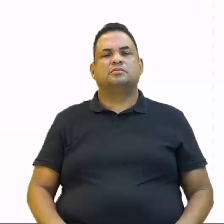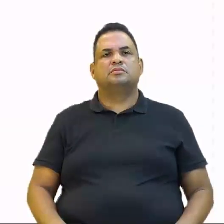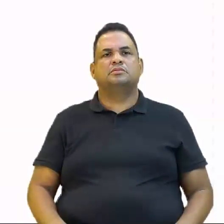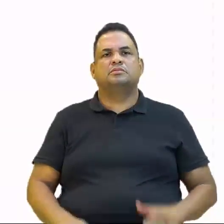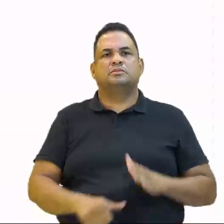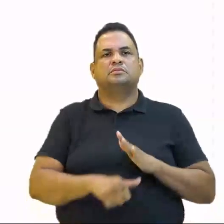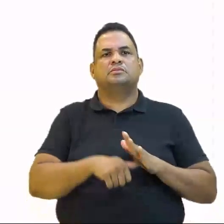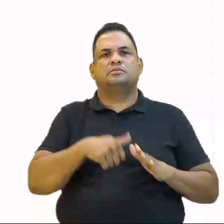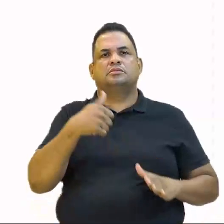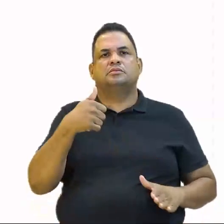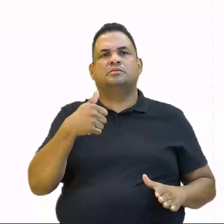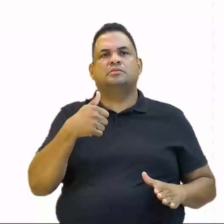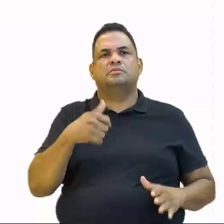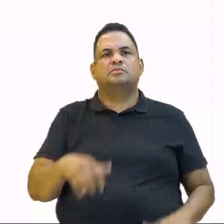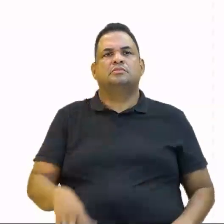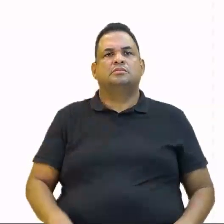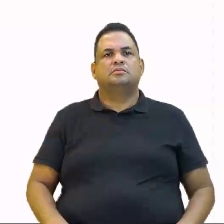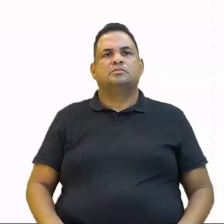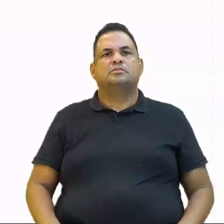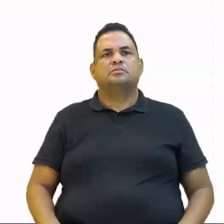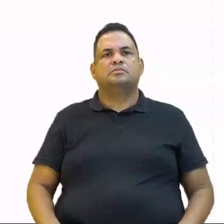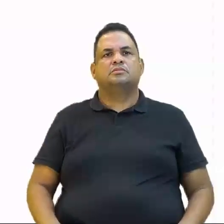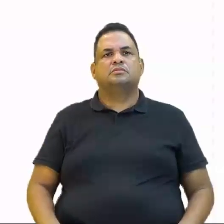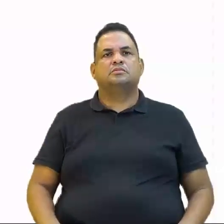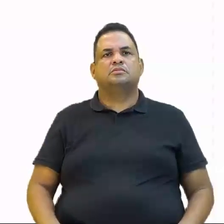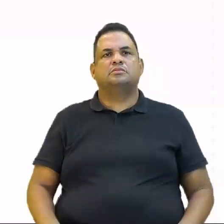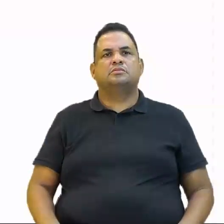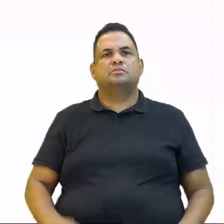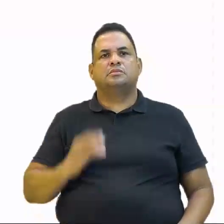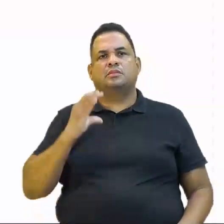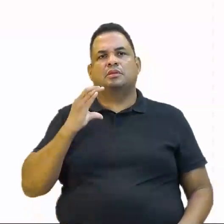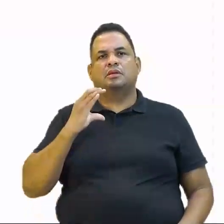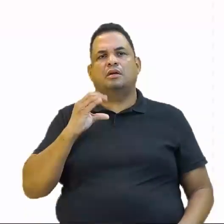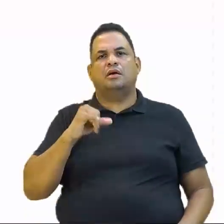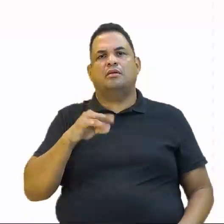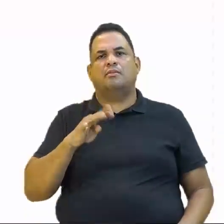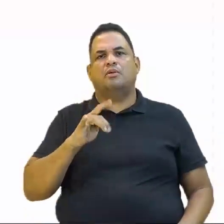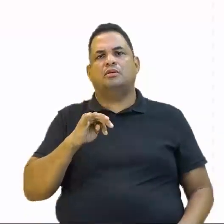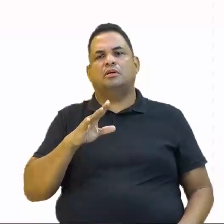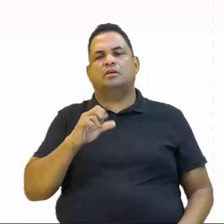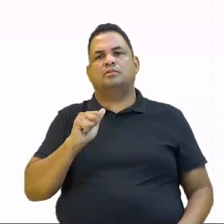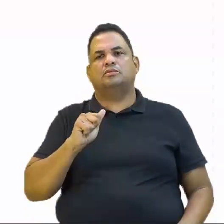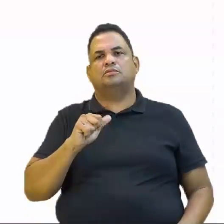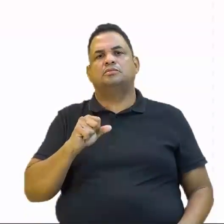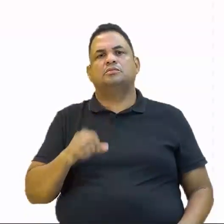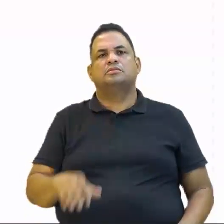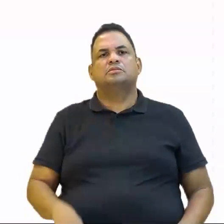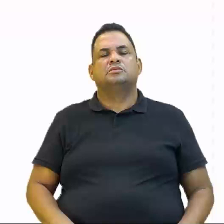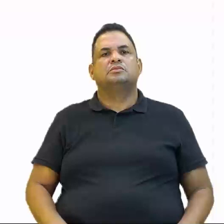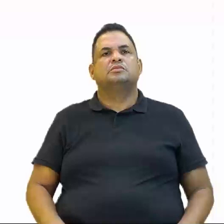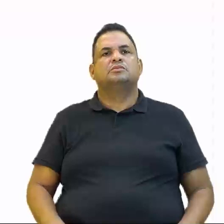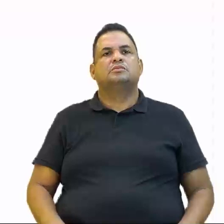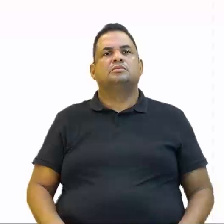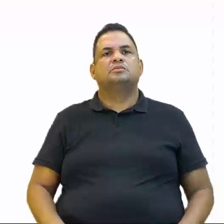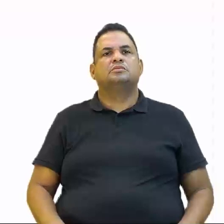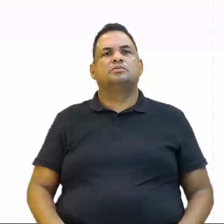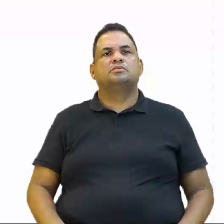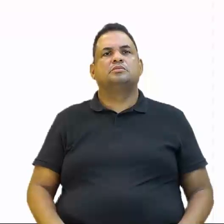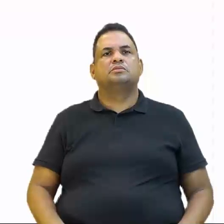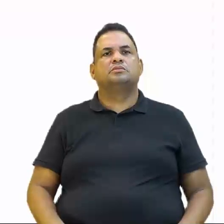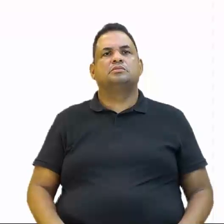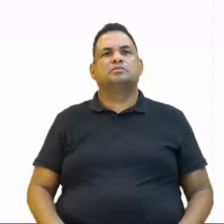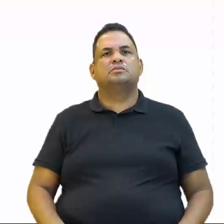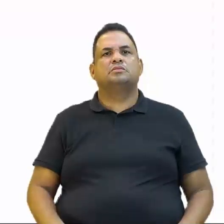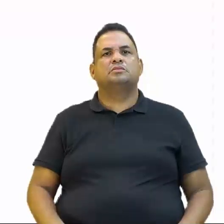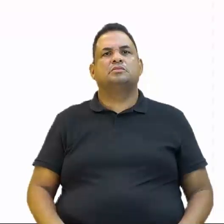letra A, ele seria o nosso carbonato. Qual é o outro que ele está pedindo, além do bicarbonato de